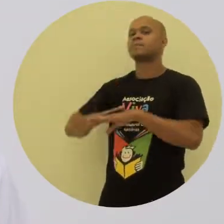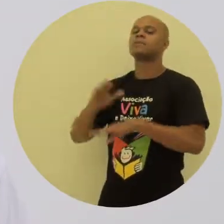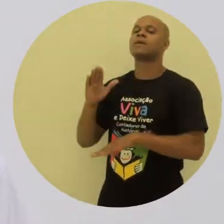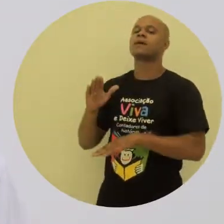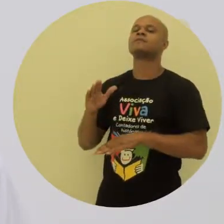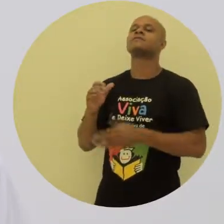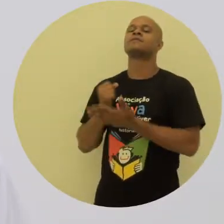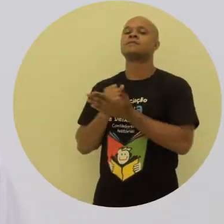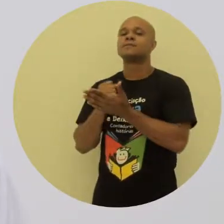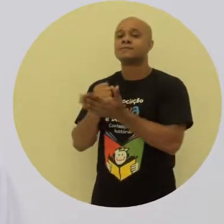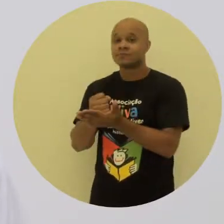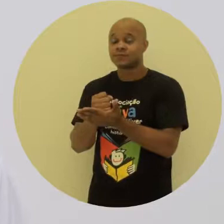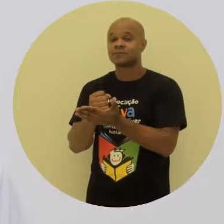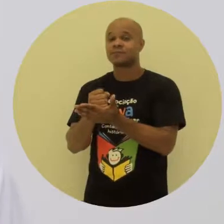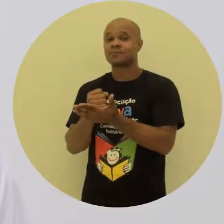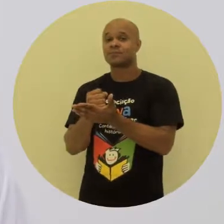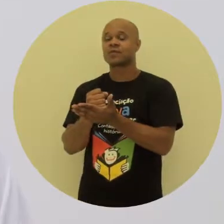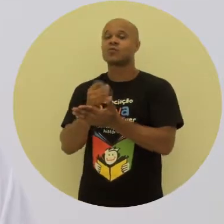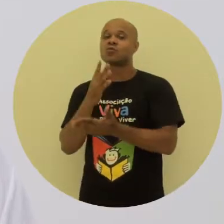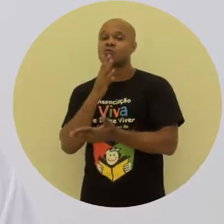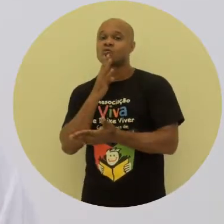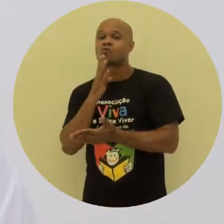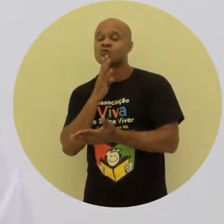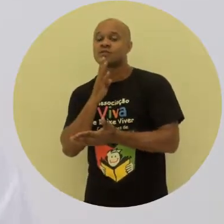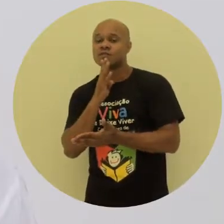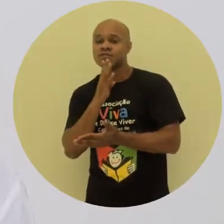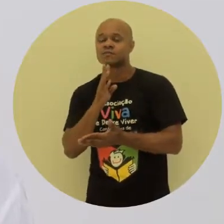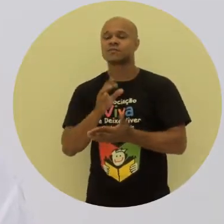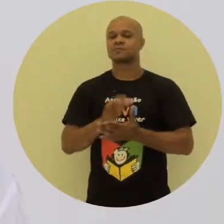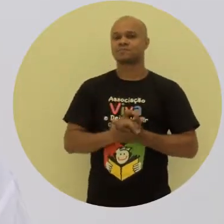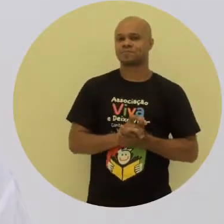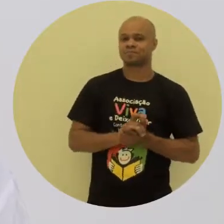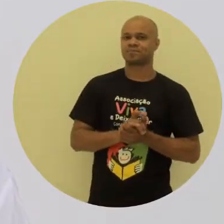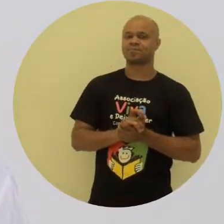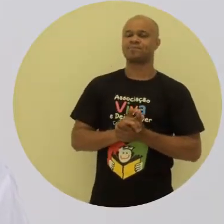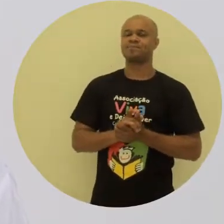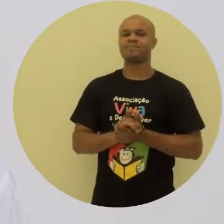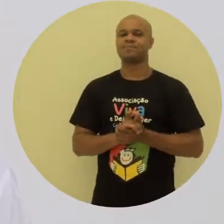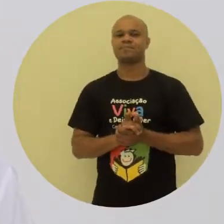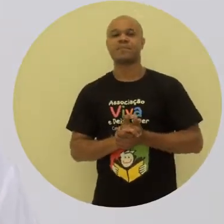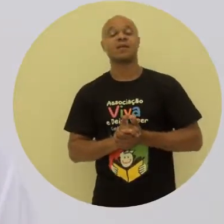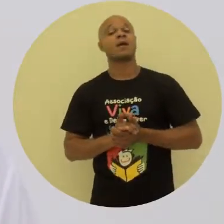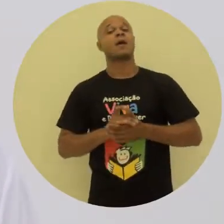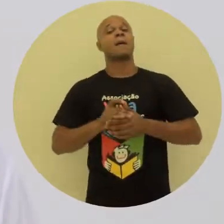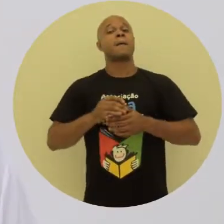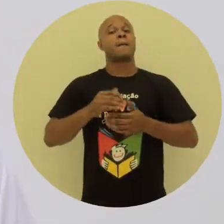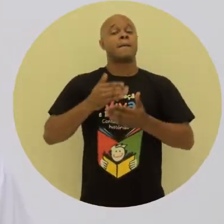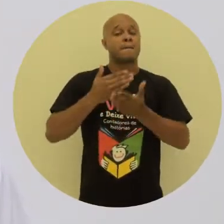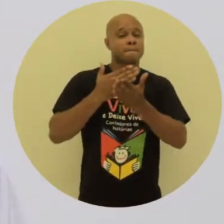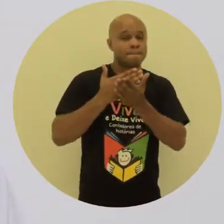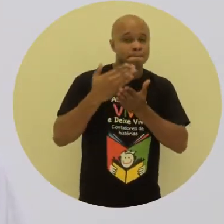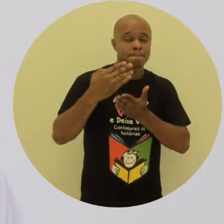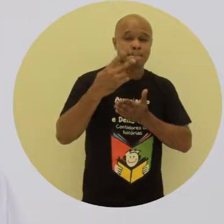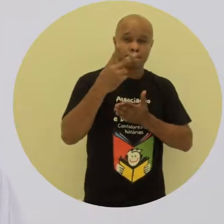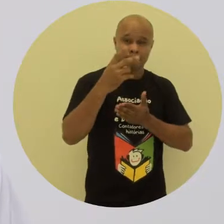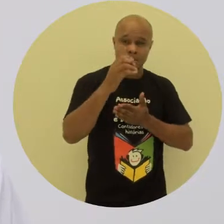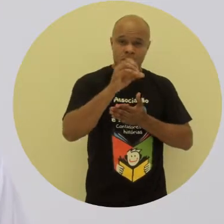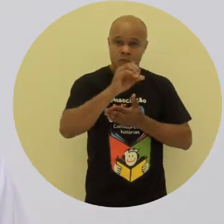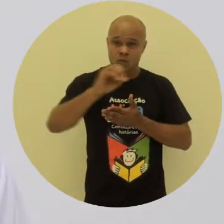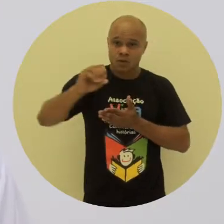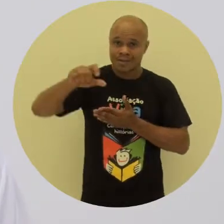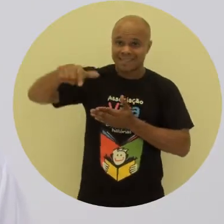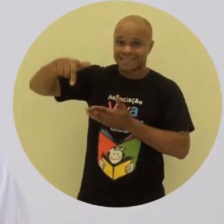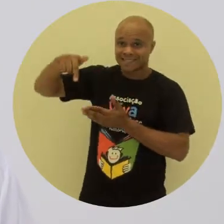estamos levando conteúdo e fortalecendo a política de humanização da saúde. Desde